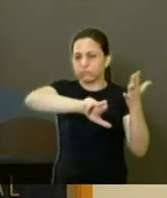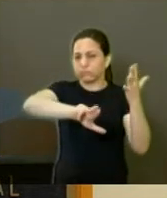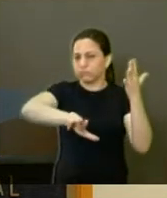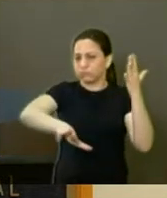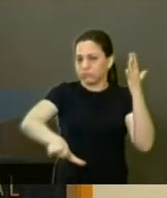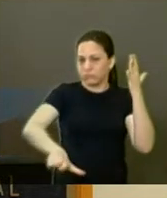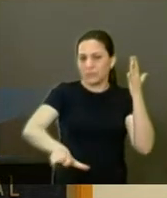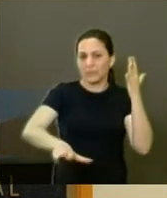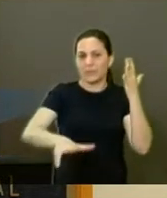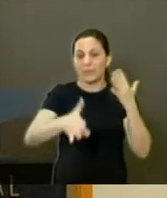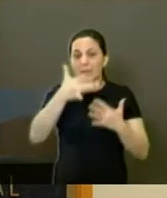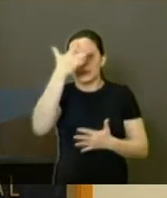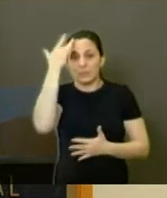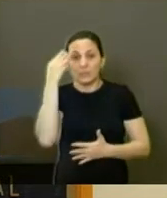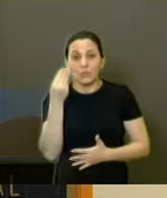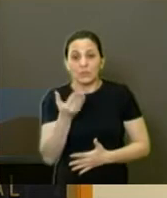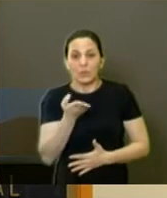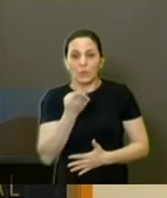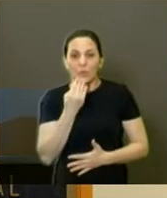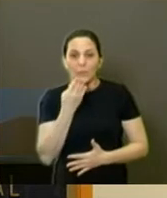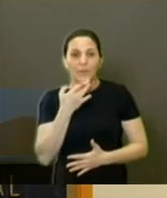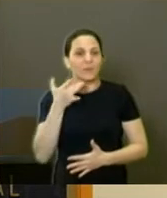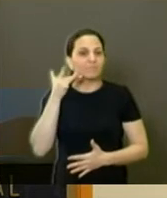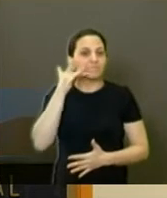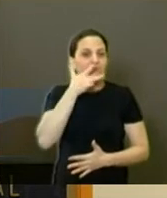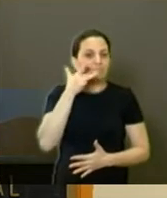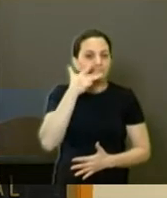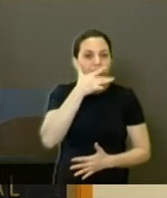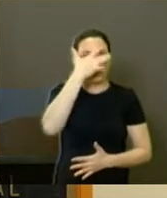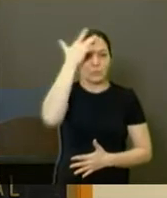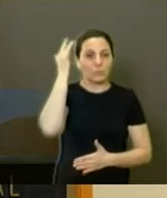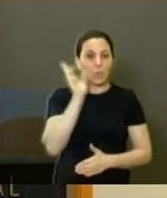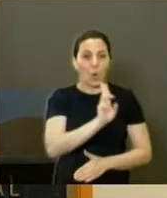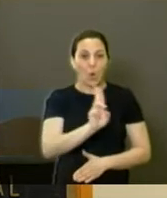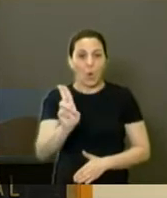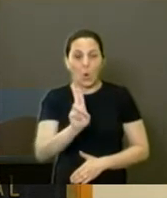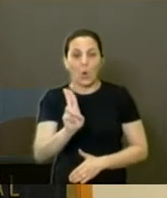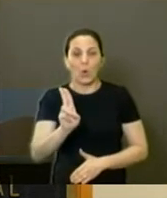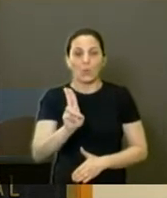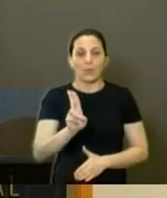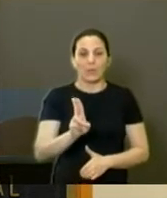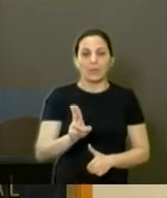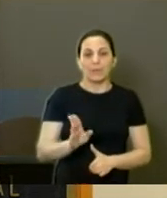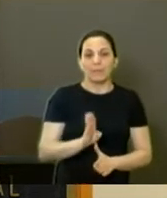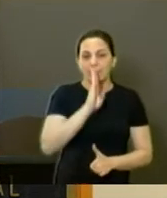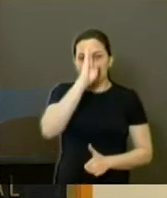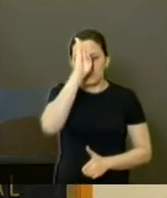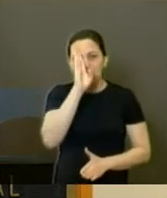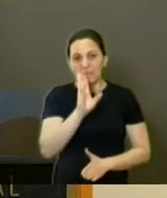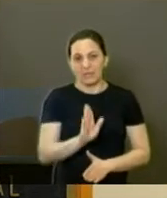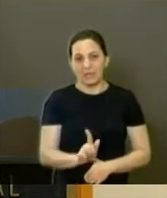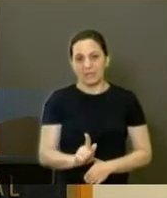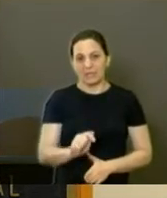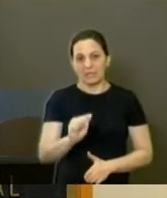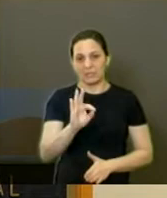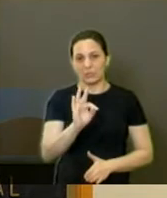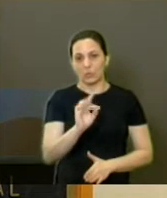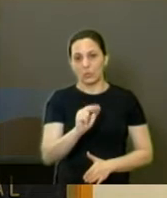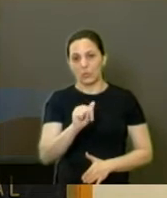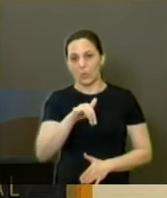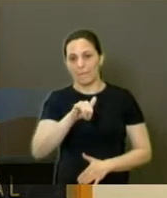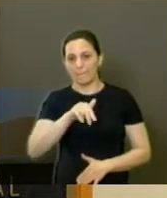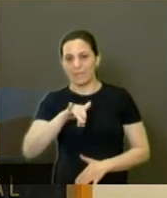milhares de degustadores, alguns deles grandes nomes da gastronomia nacional, aprovaram